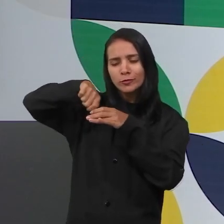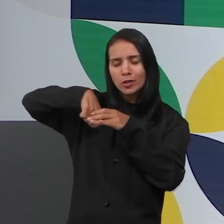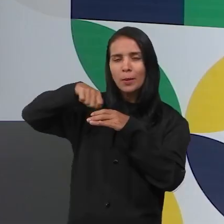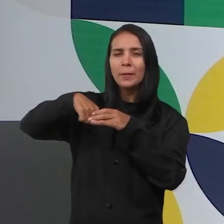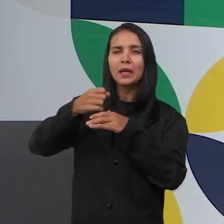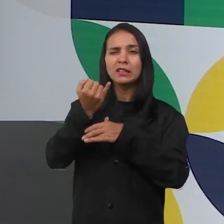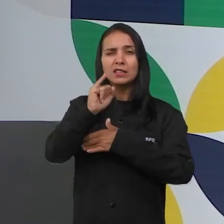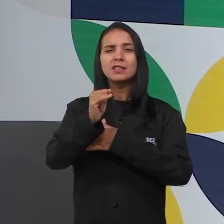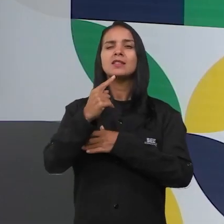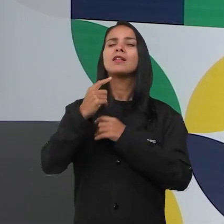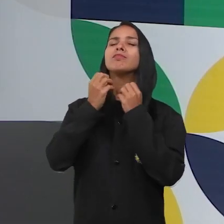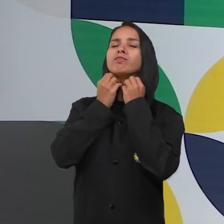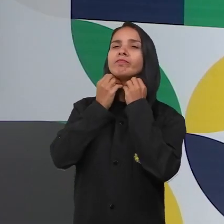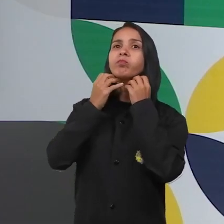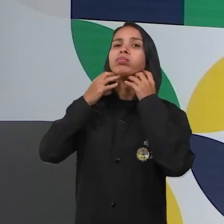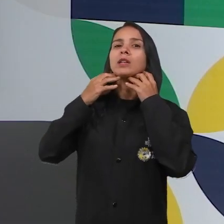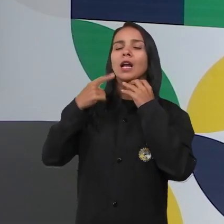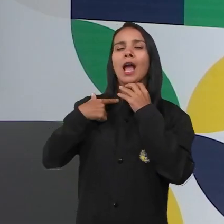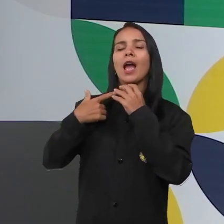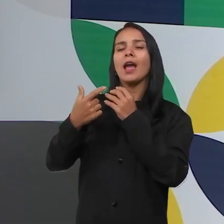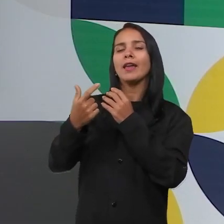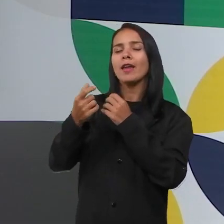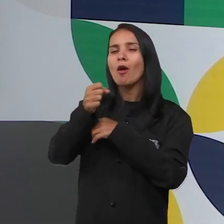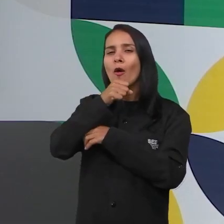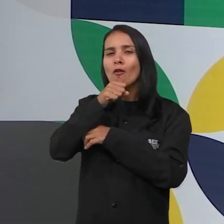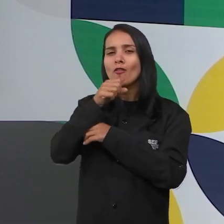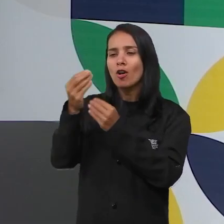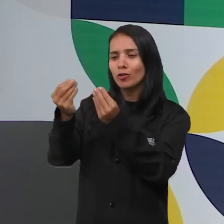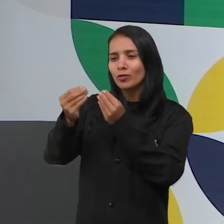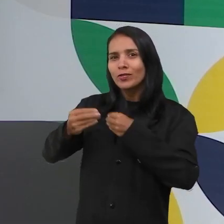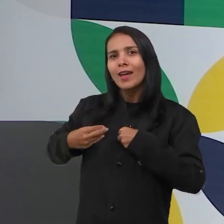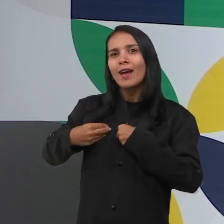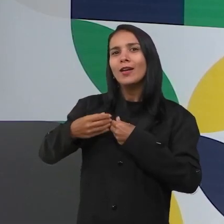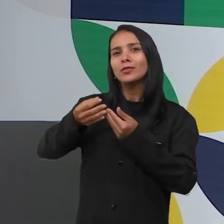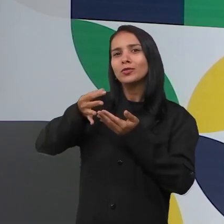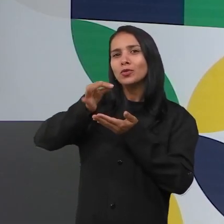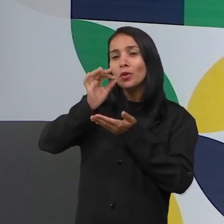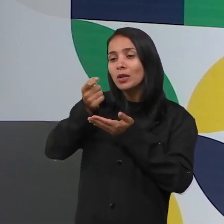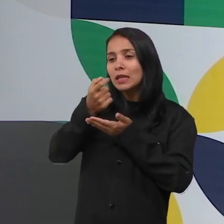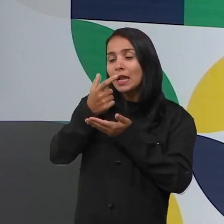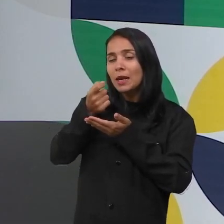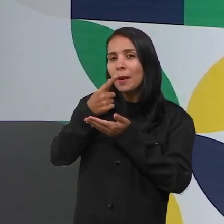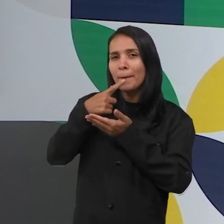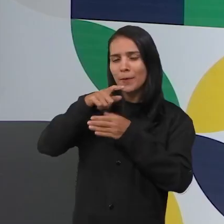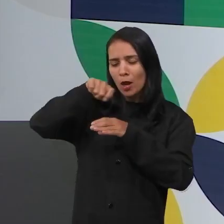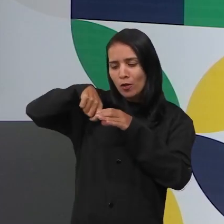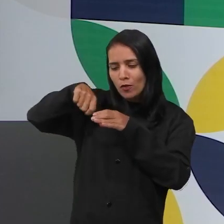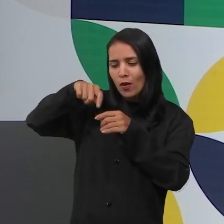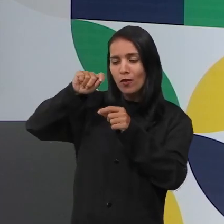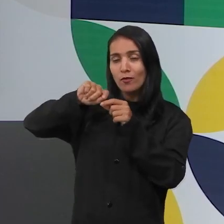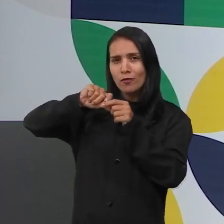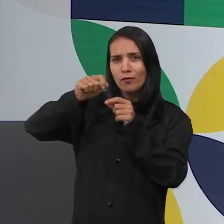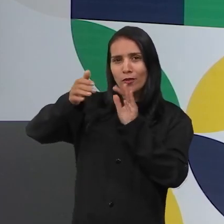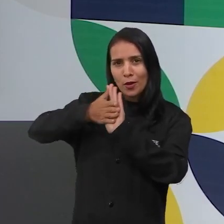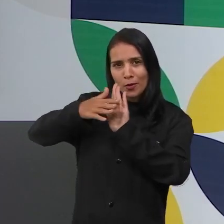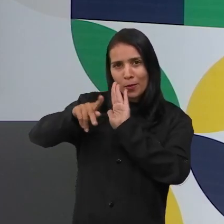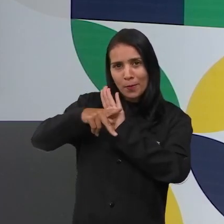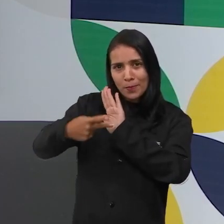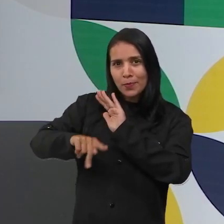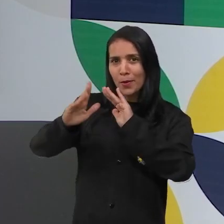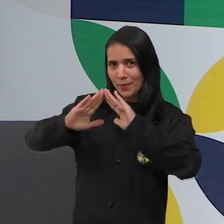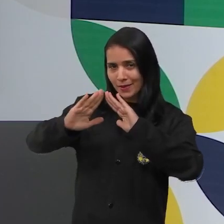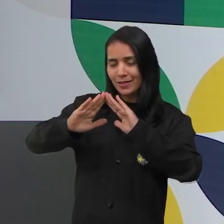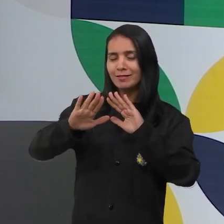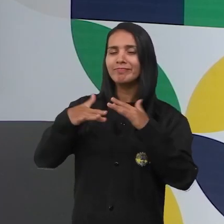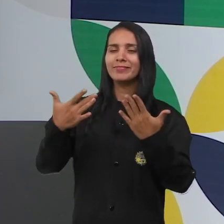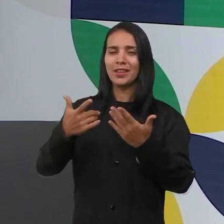Tudo isso é contribuição deixada pelos indígenas, que tinham um conhecimento da mata, tinham um conhecimento da